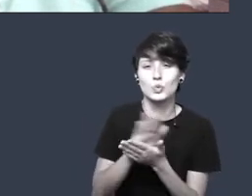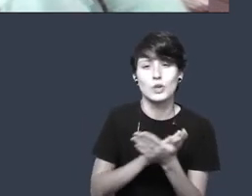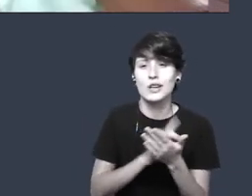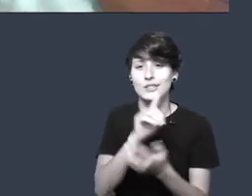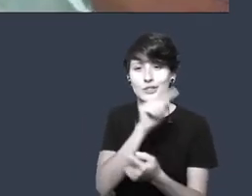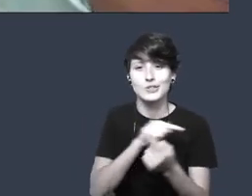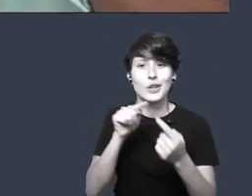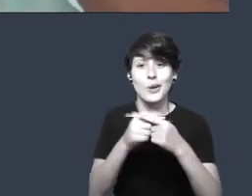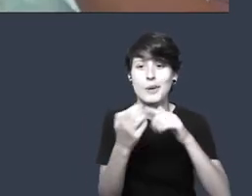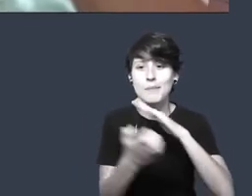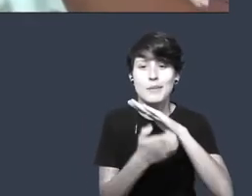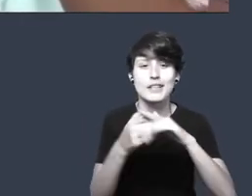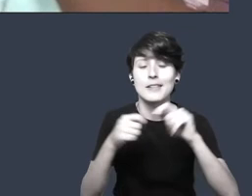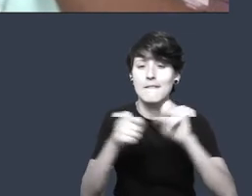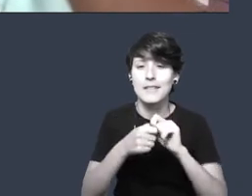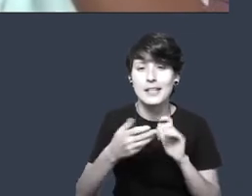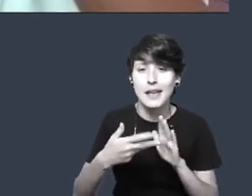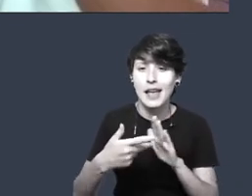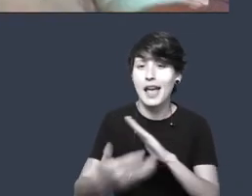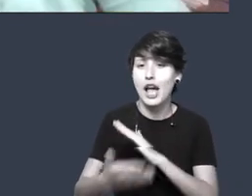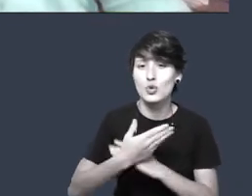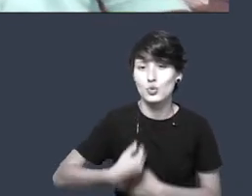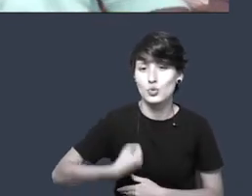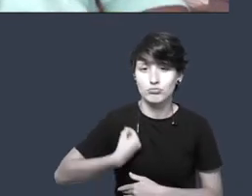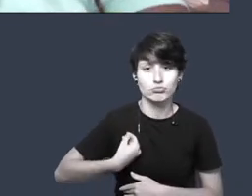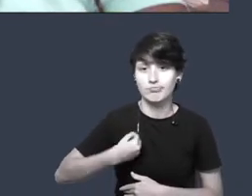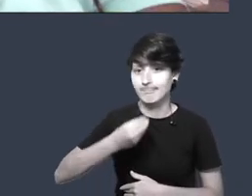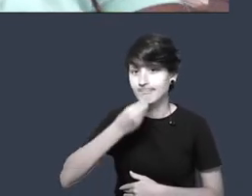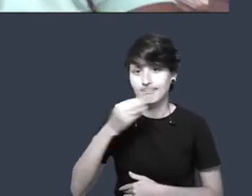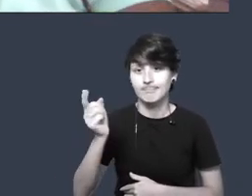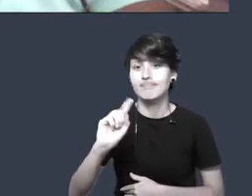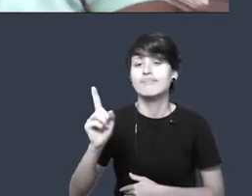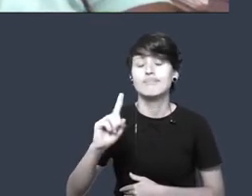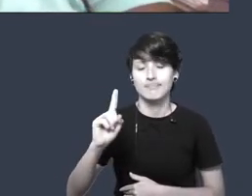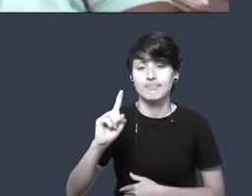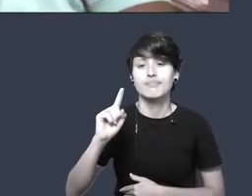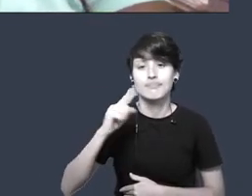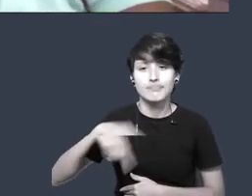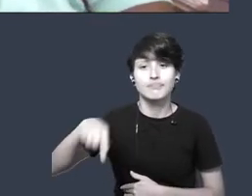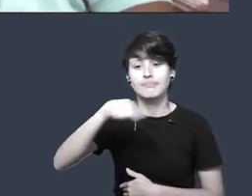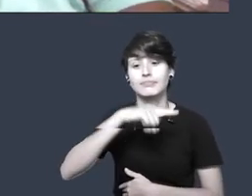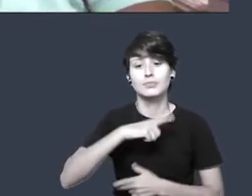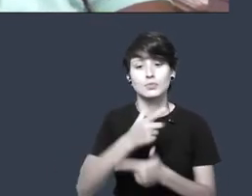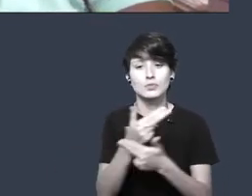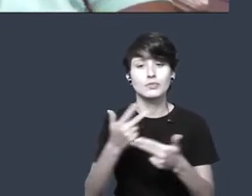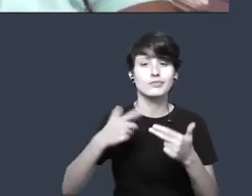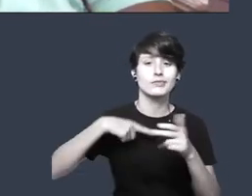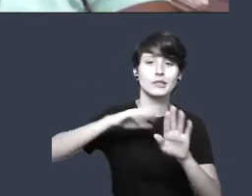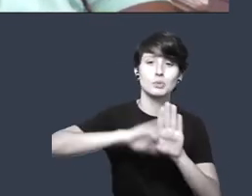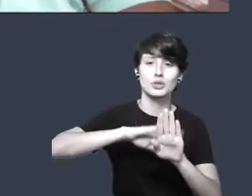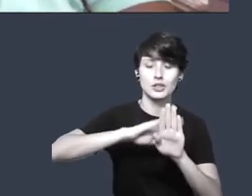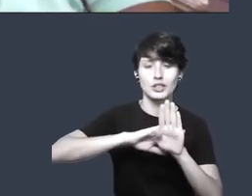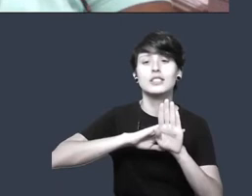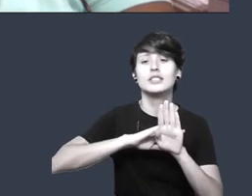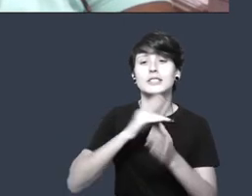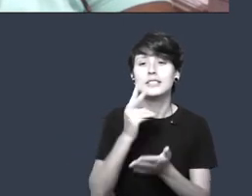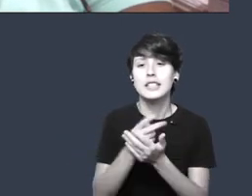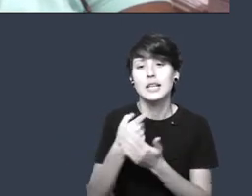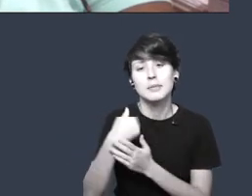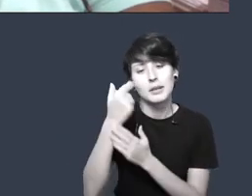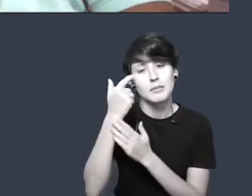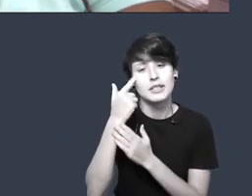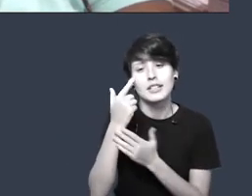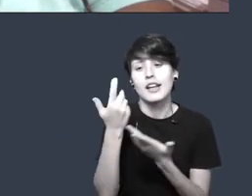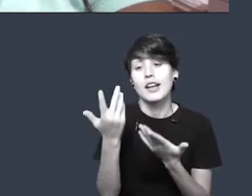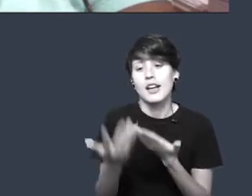As empresas só querem facilitar a nossa vida. Obviamente que não. Elas têm alguma coisa ali por trás. Então, você sempre tem que pensar assim: não, isso